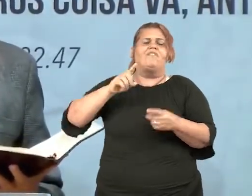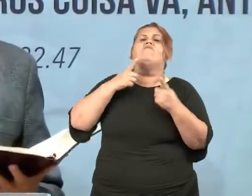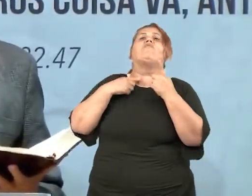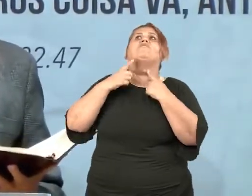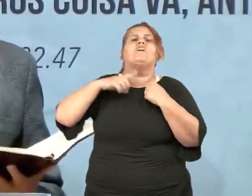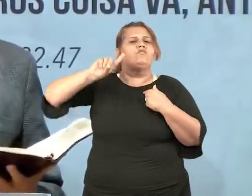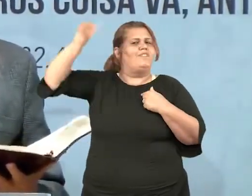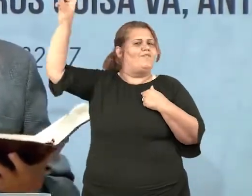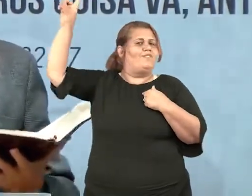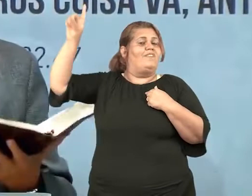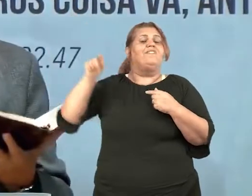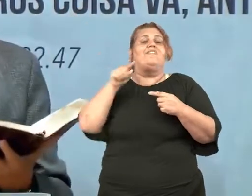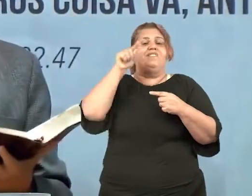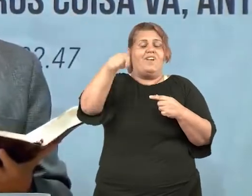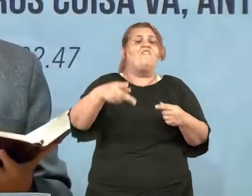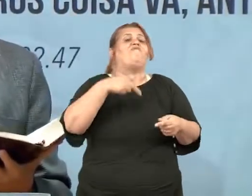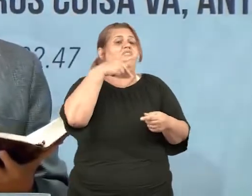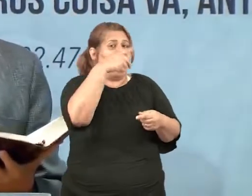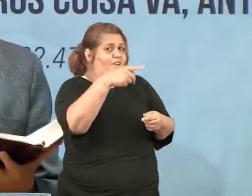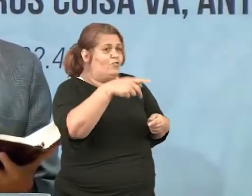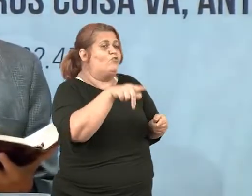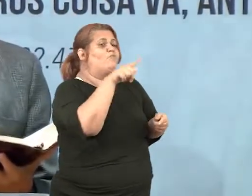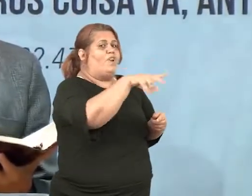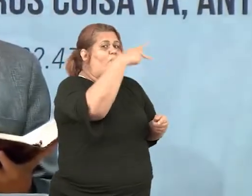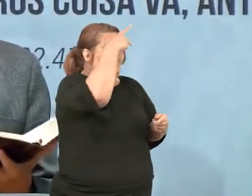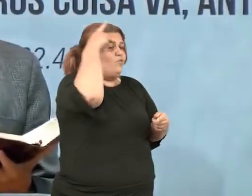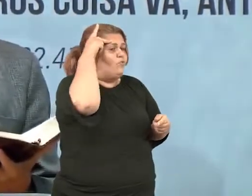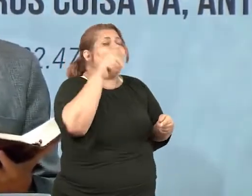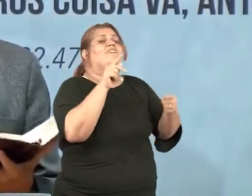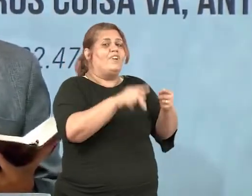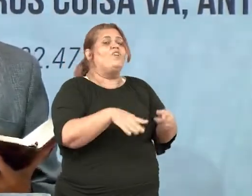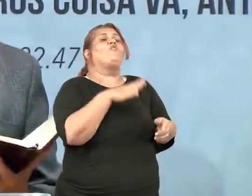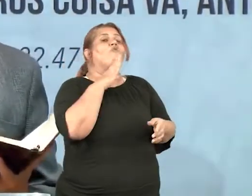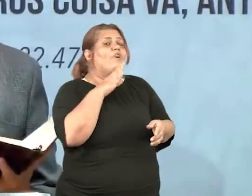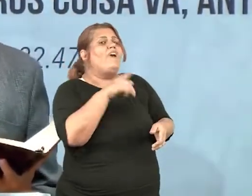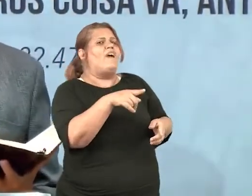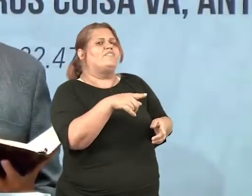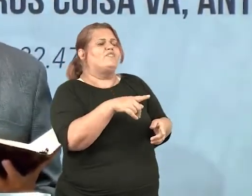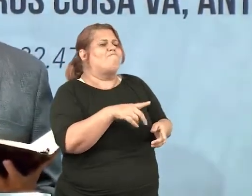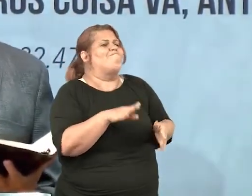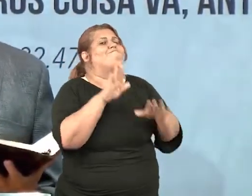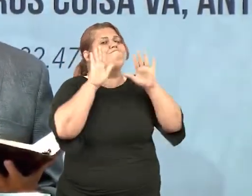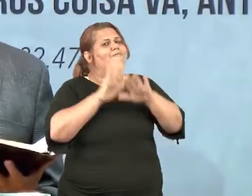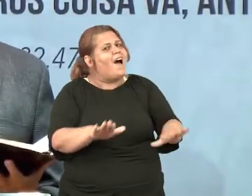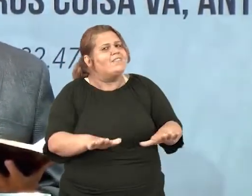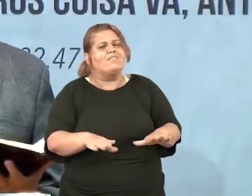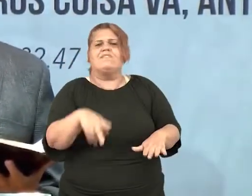Deus, e mesmo conhecendo-a, não a obedece.